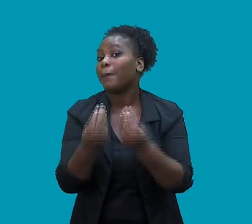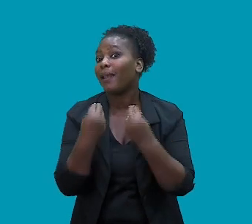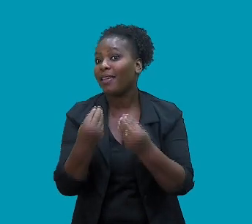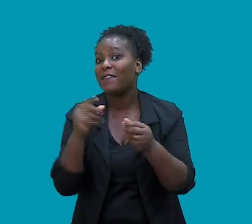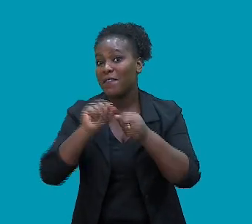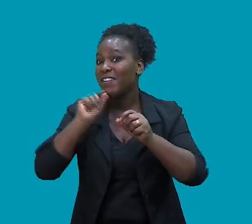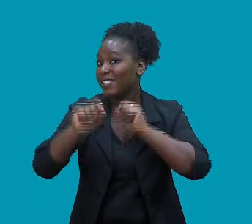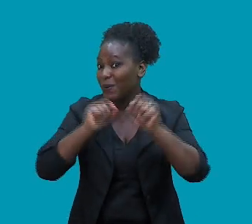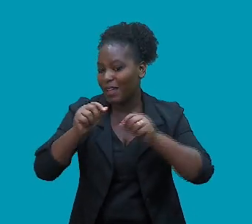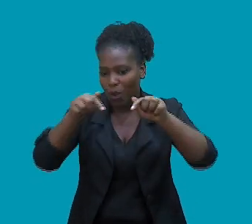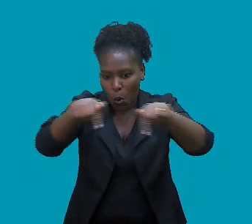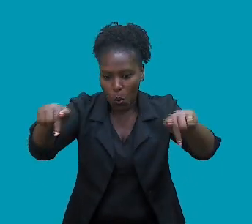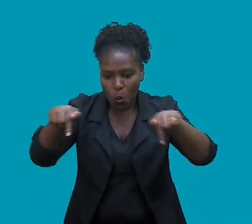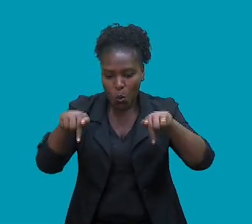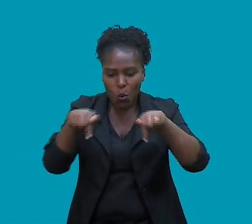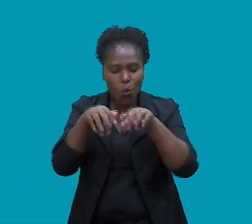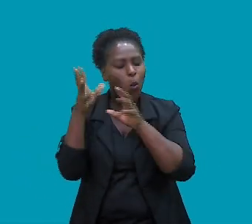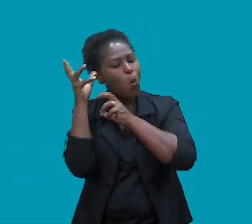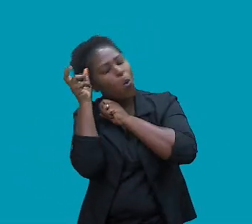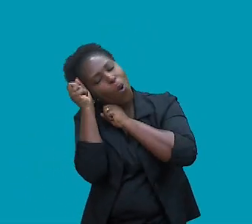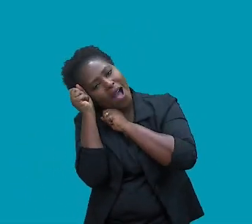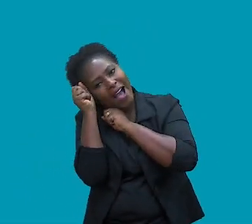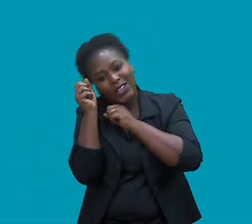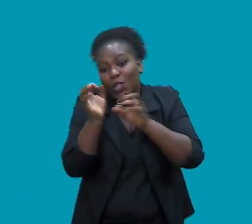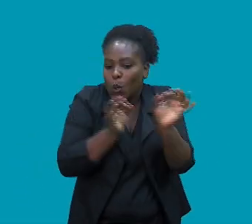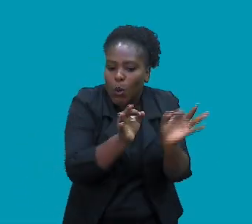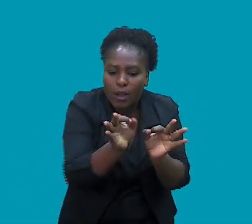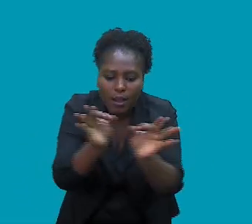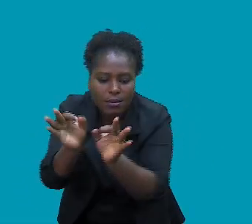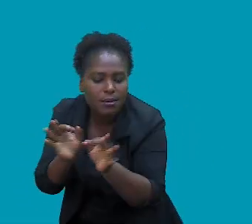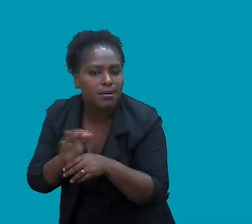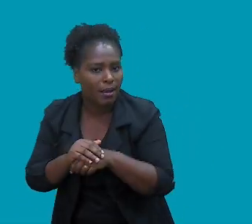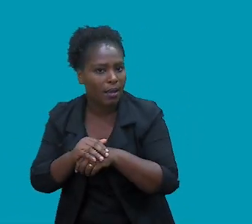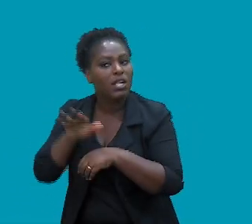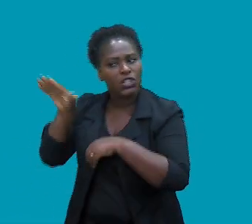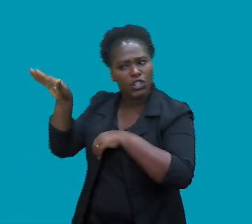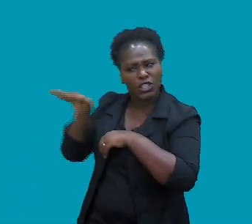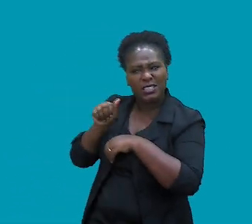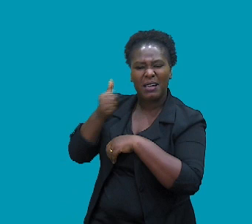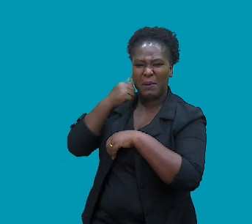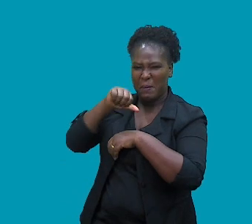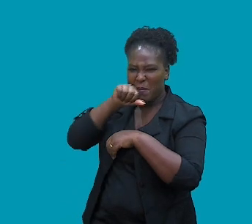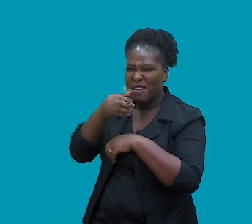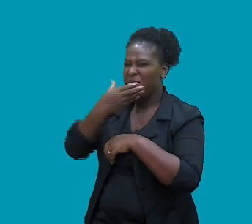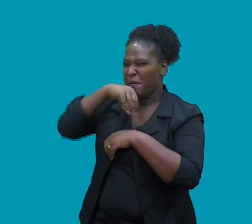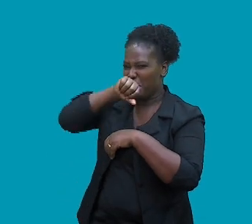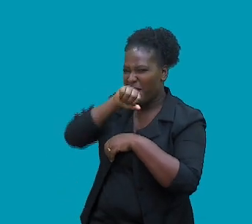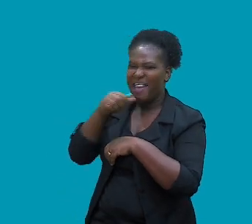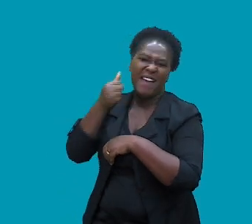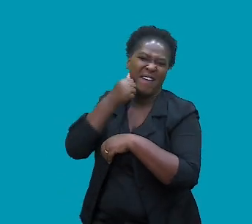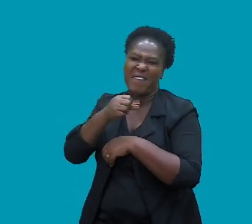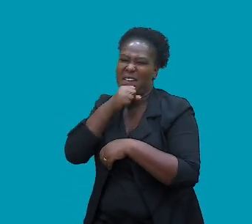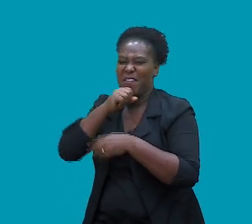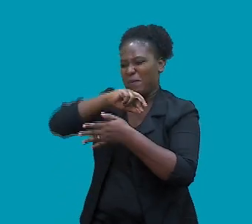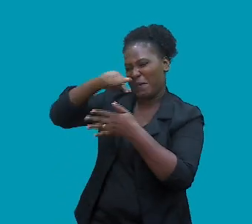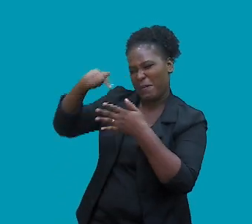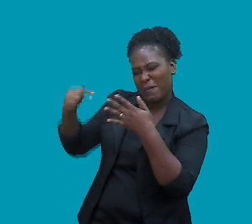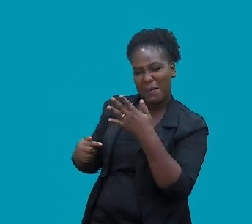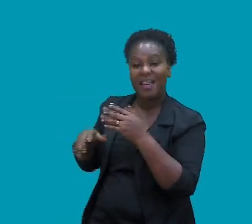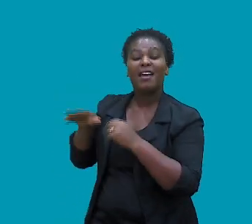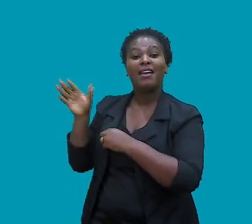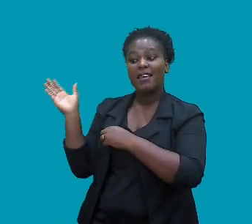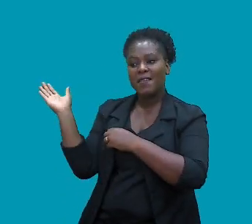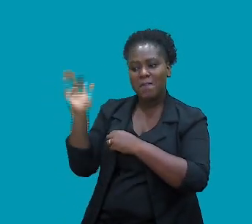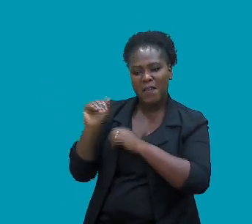no quarto. Junto com os pais, escolham uma música animada e tirem um período para separar